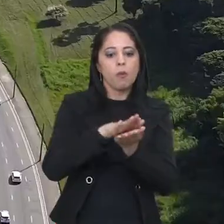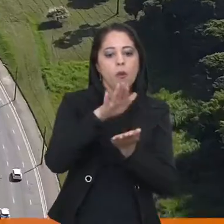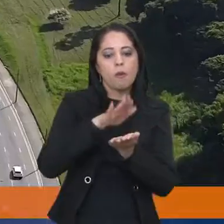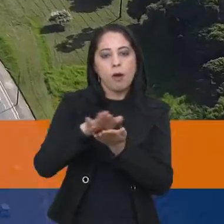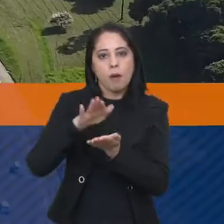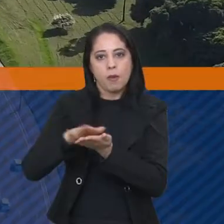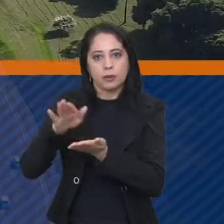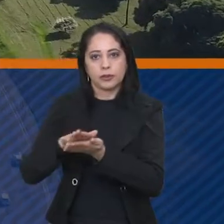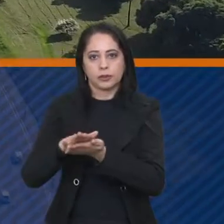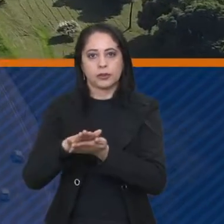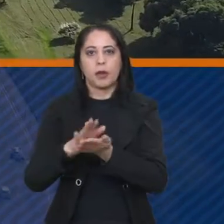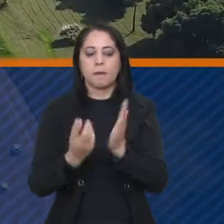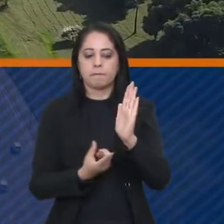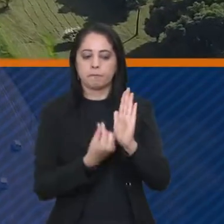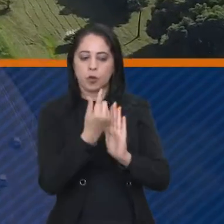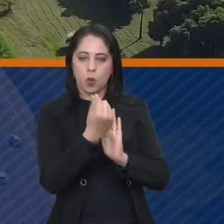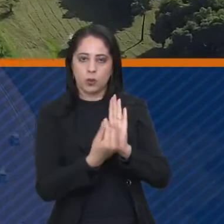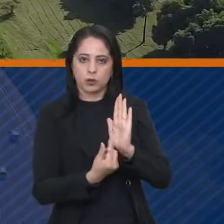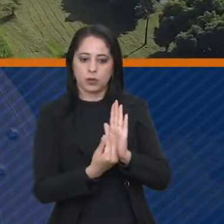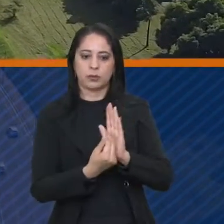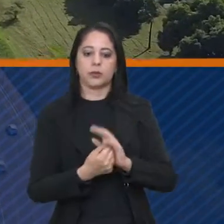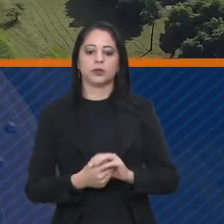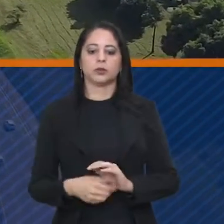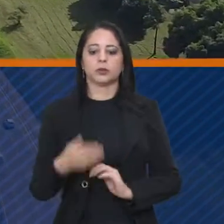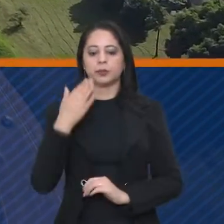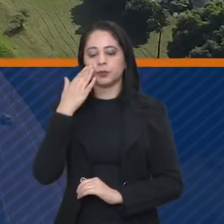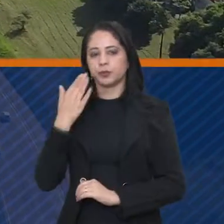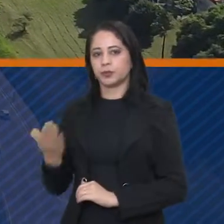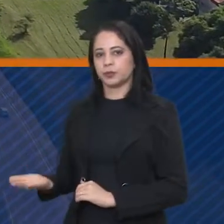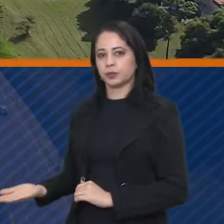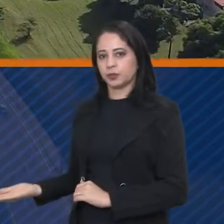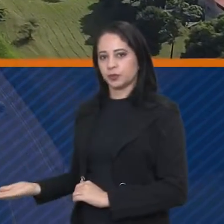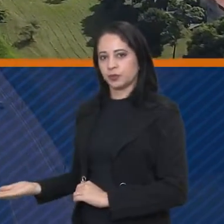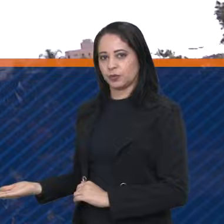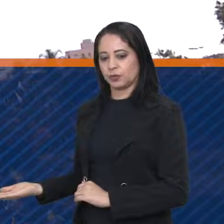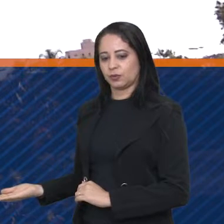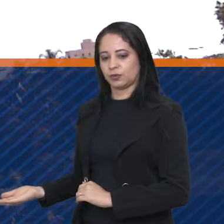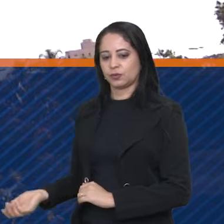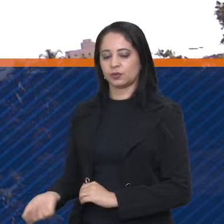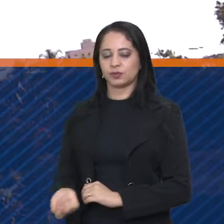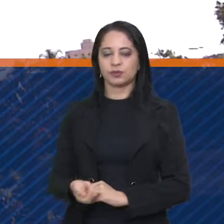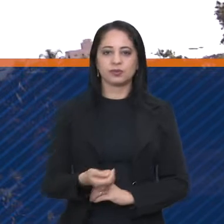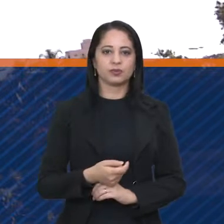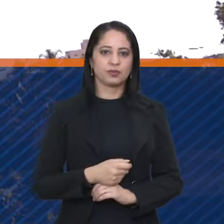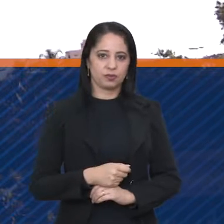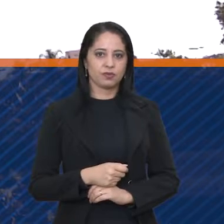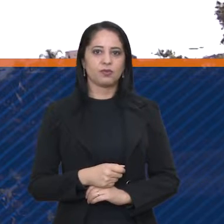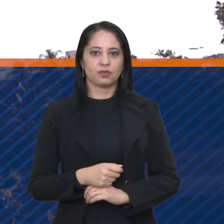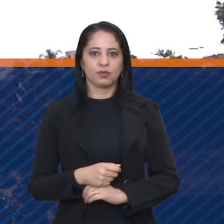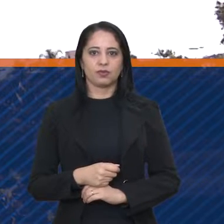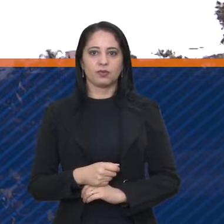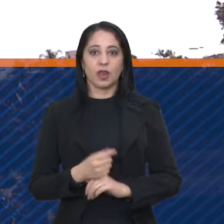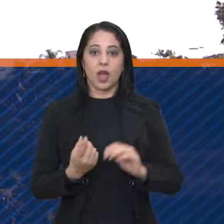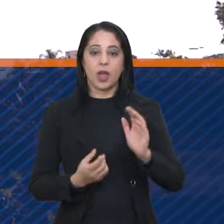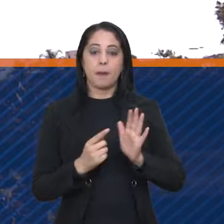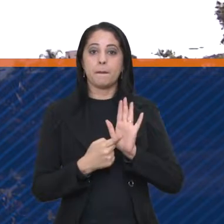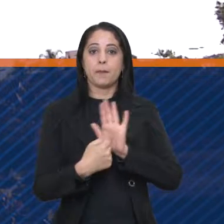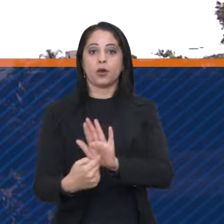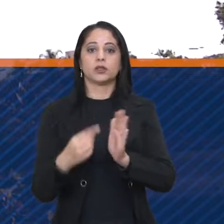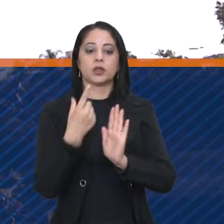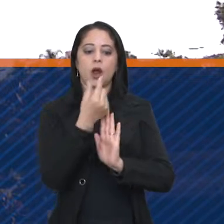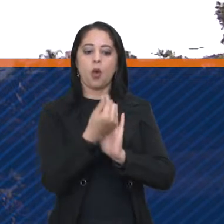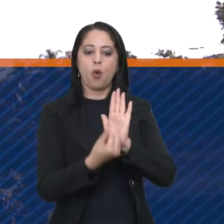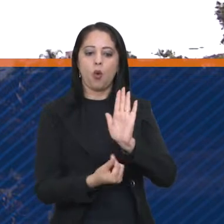investimentos que irão nortear o projeto final da LOA, a Lei Orçamentária Anual, que estabelece oficialmente